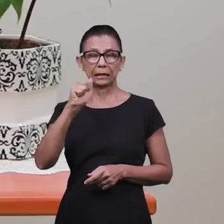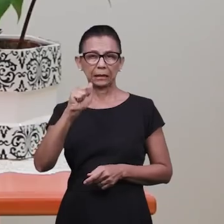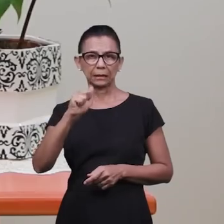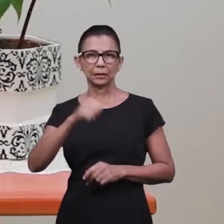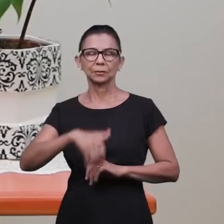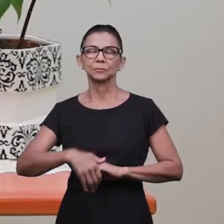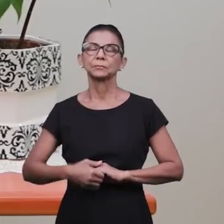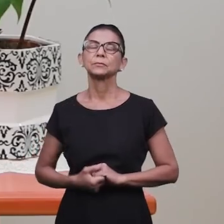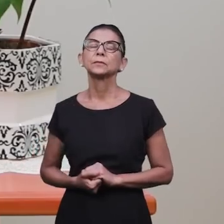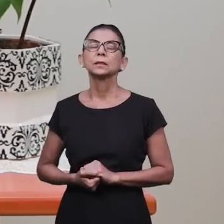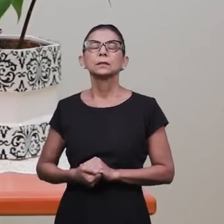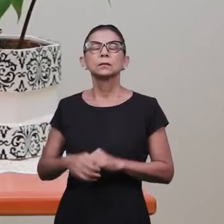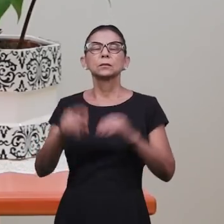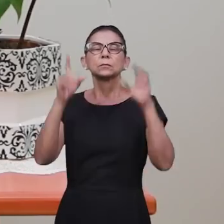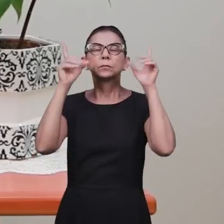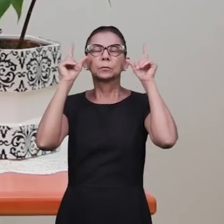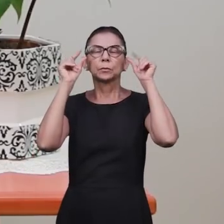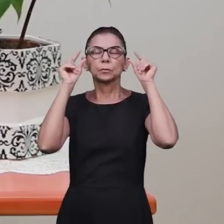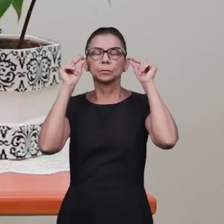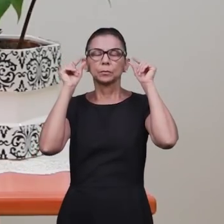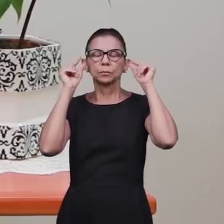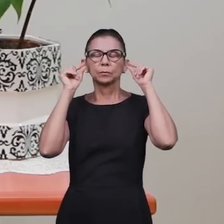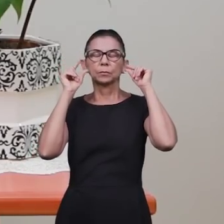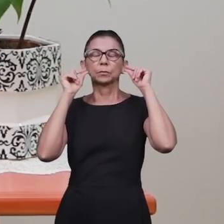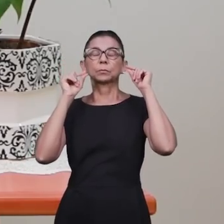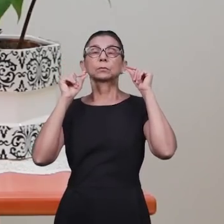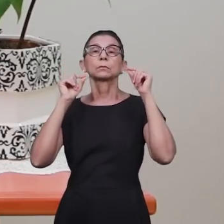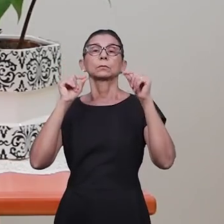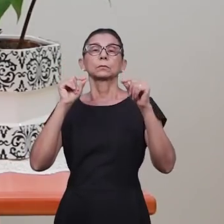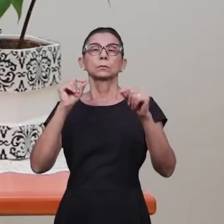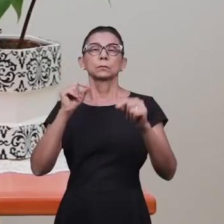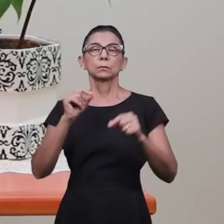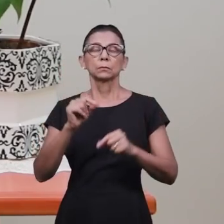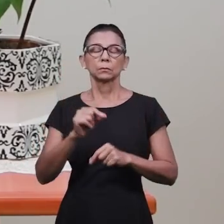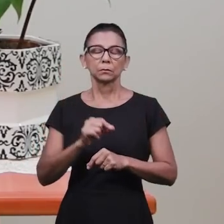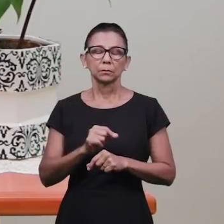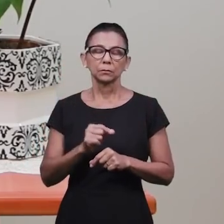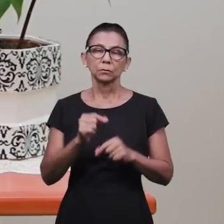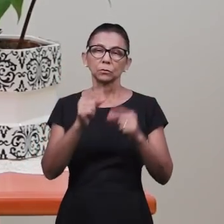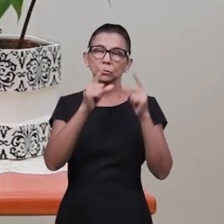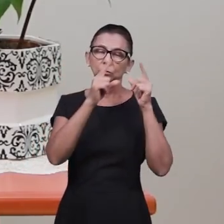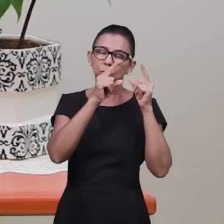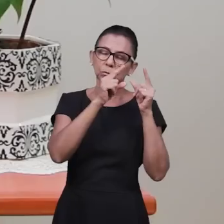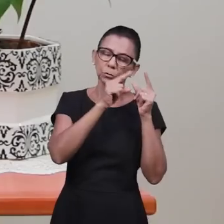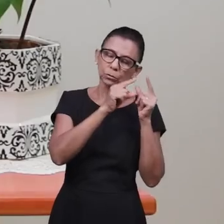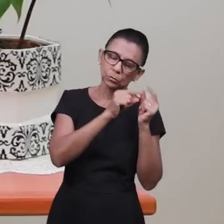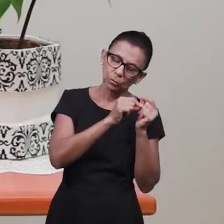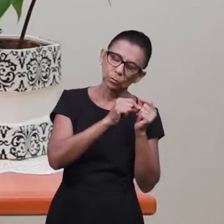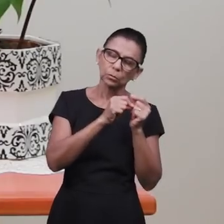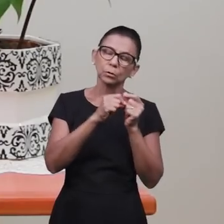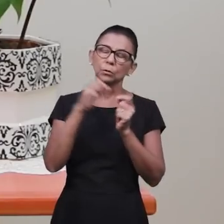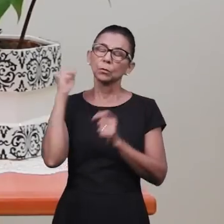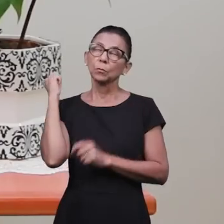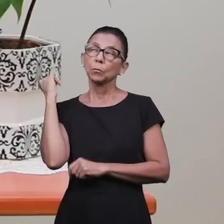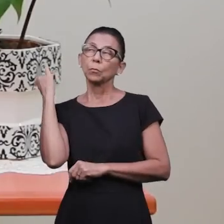Então, a produção deste hormônio vai aumentando no decorrer da noite. Quando chega de madrugada, a produção cai e